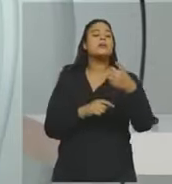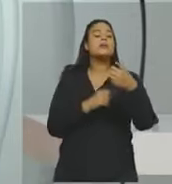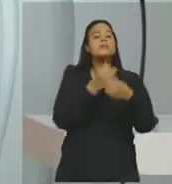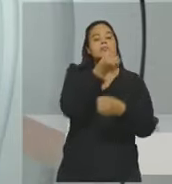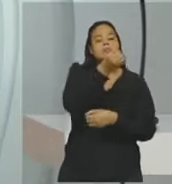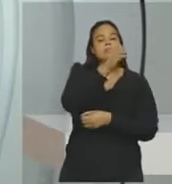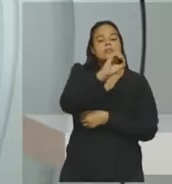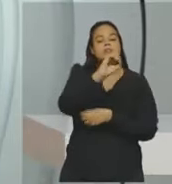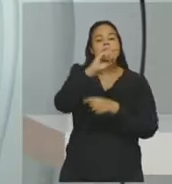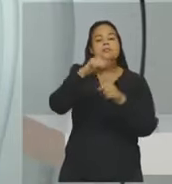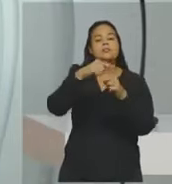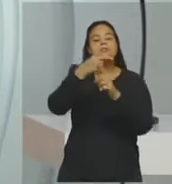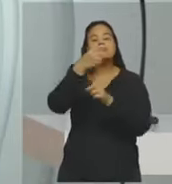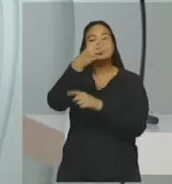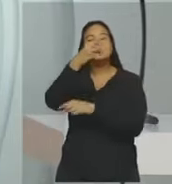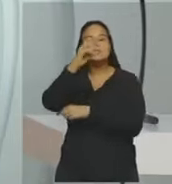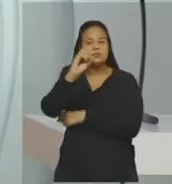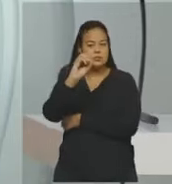só.